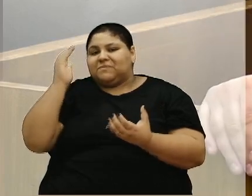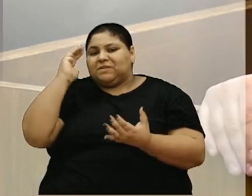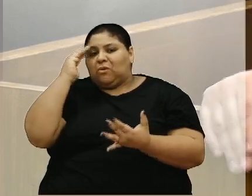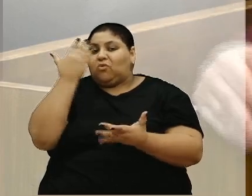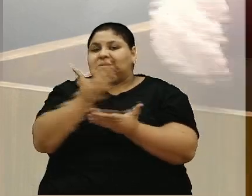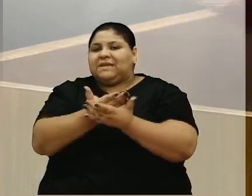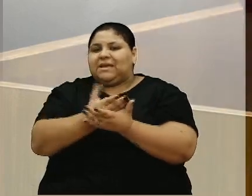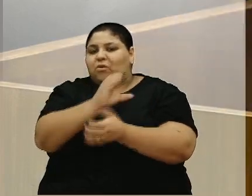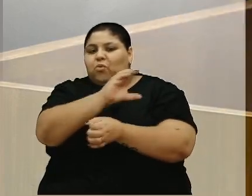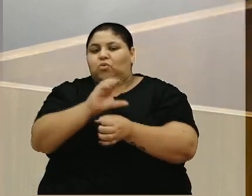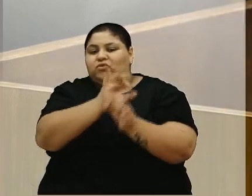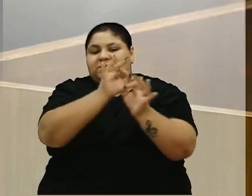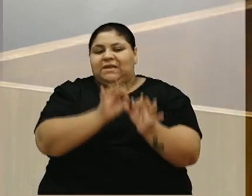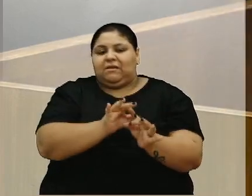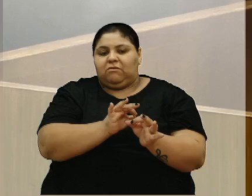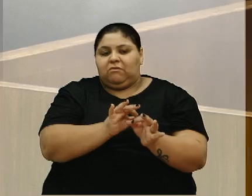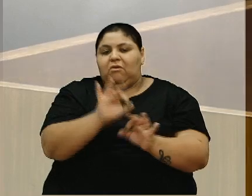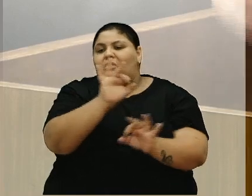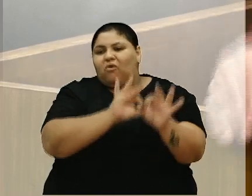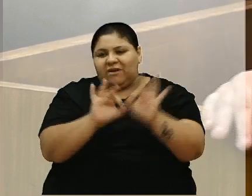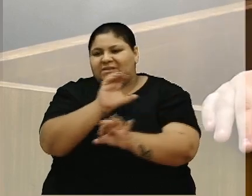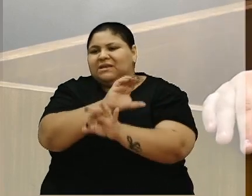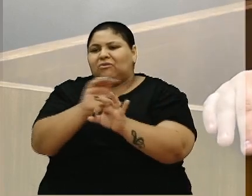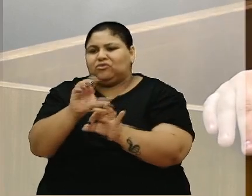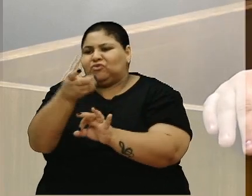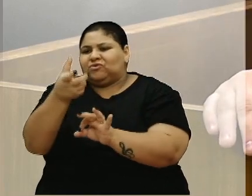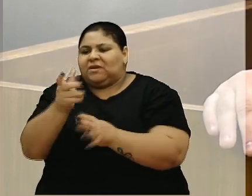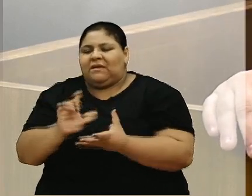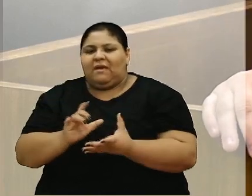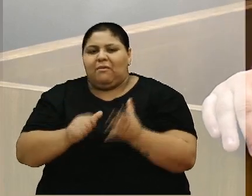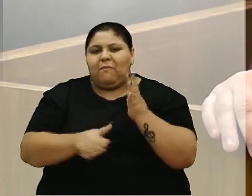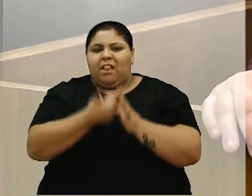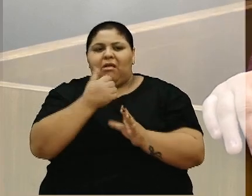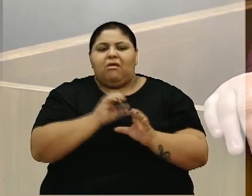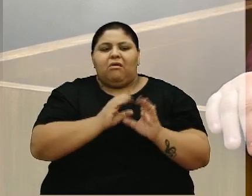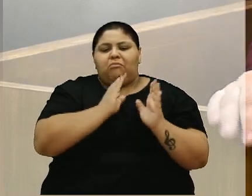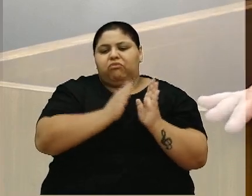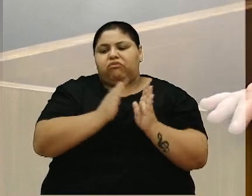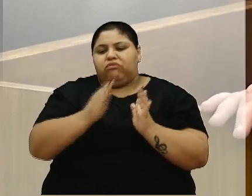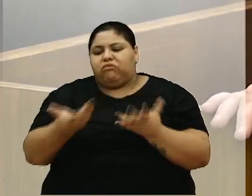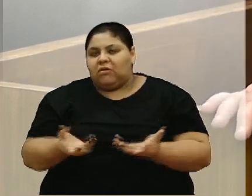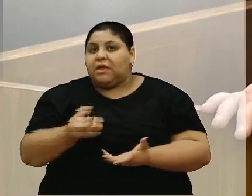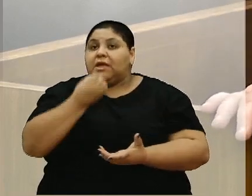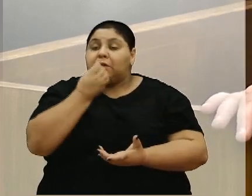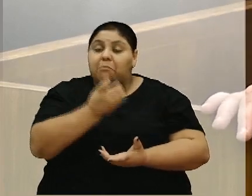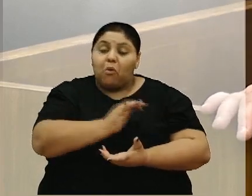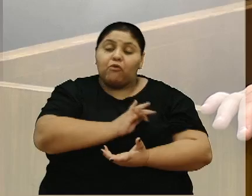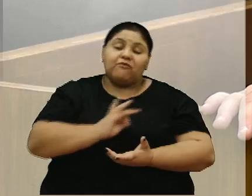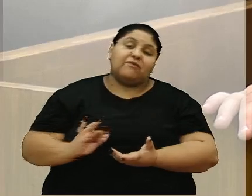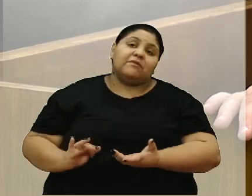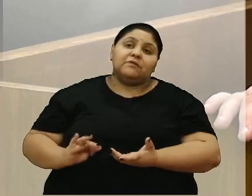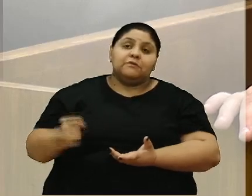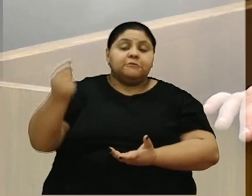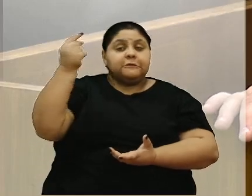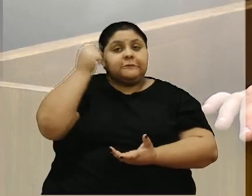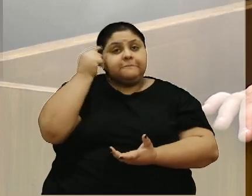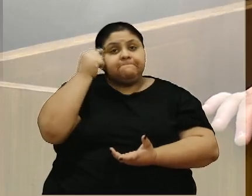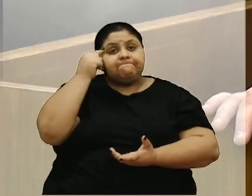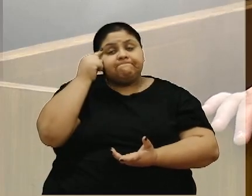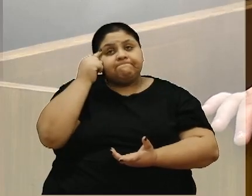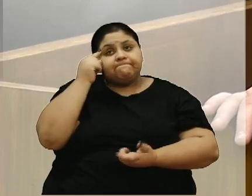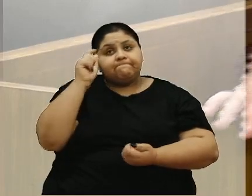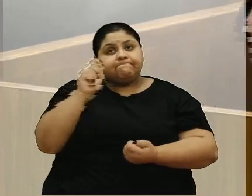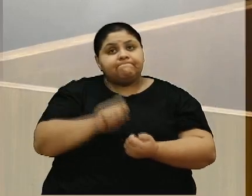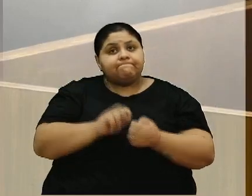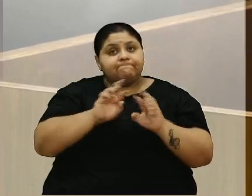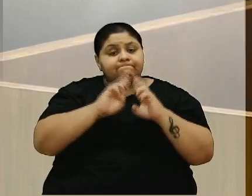termo. Depois, a sequência dos anos, a gente vai pensando. Que bom que Farroupilha está pensando em fazer uma